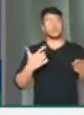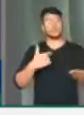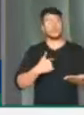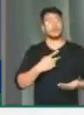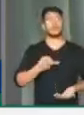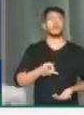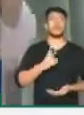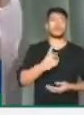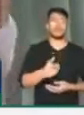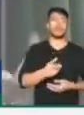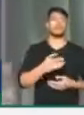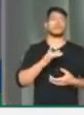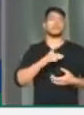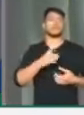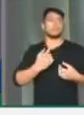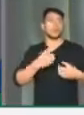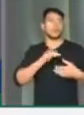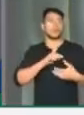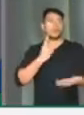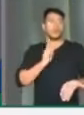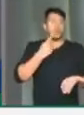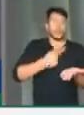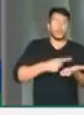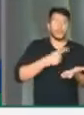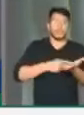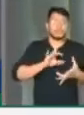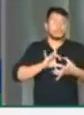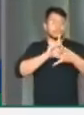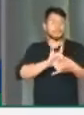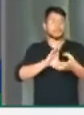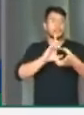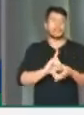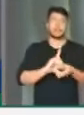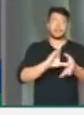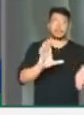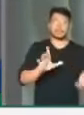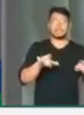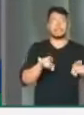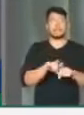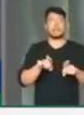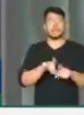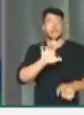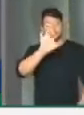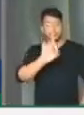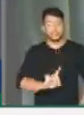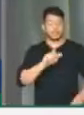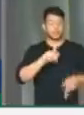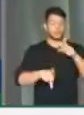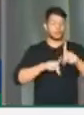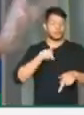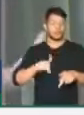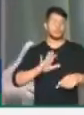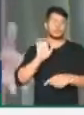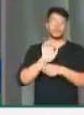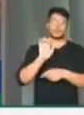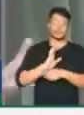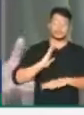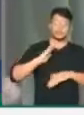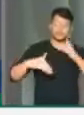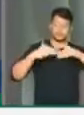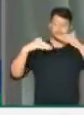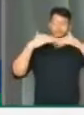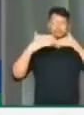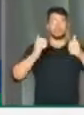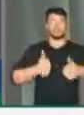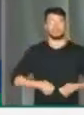com a democracia, com a liberdade, com os direitos do povo e com um Estado desenvolvido, soberano e plural, que é o que